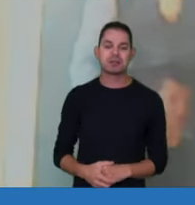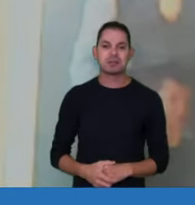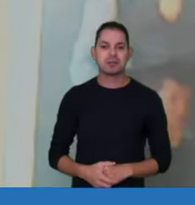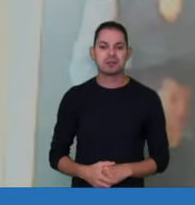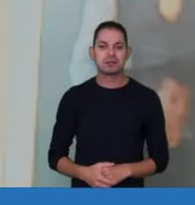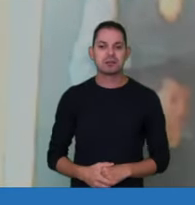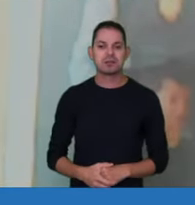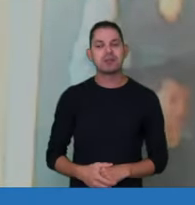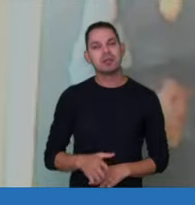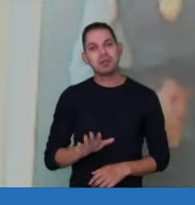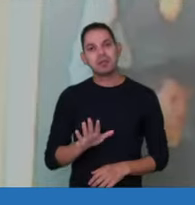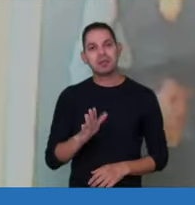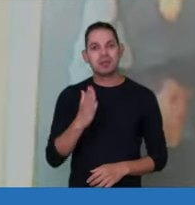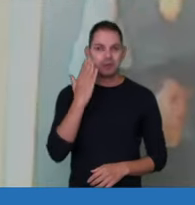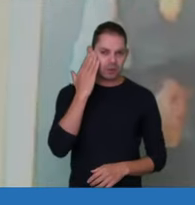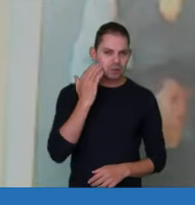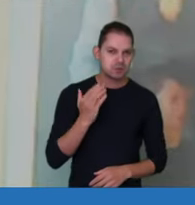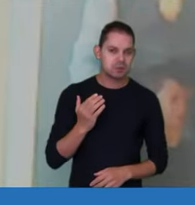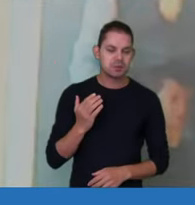Eu sei que